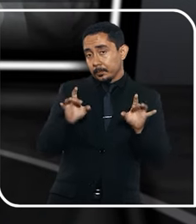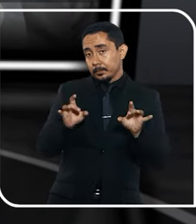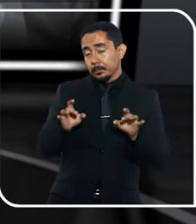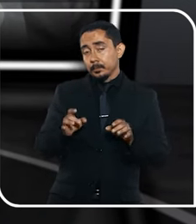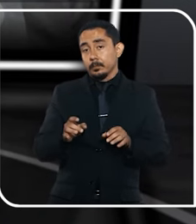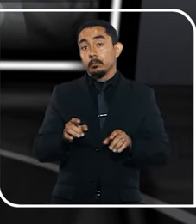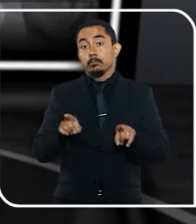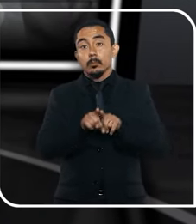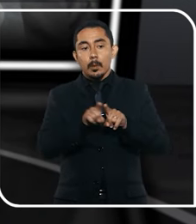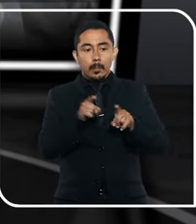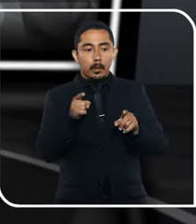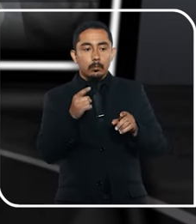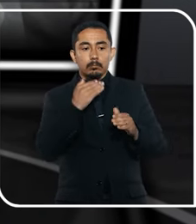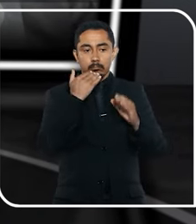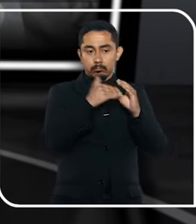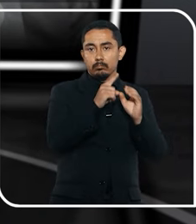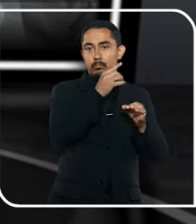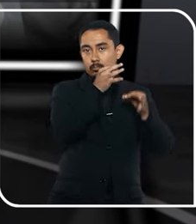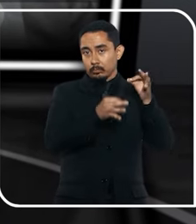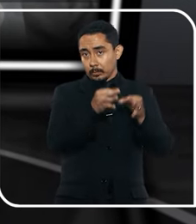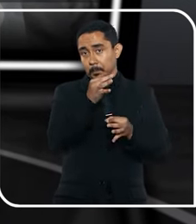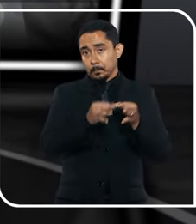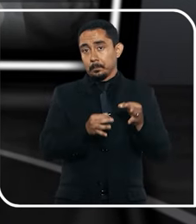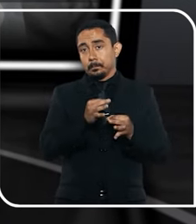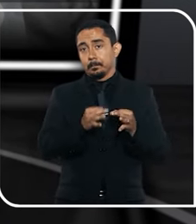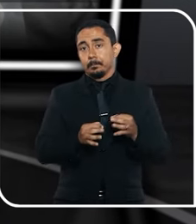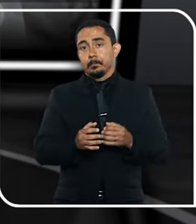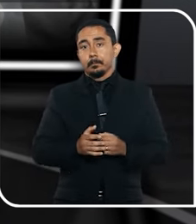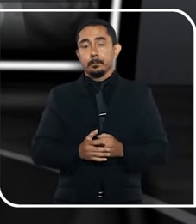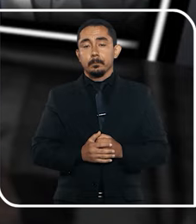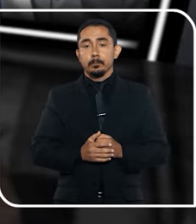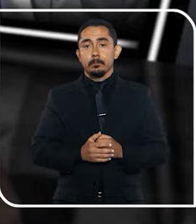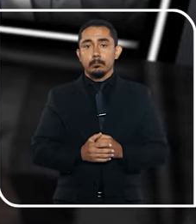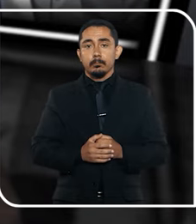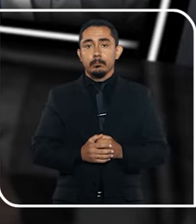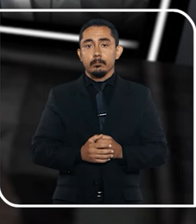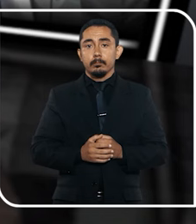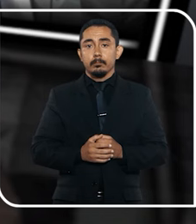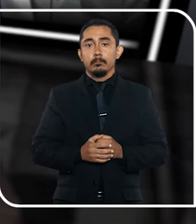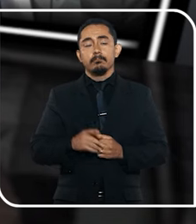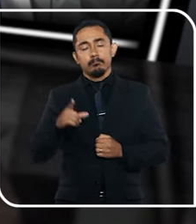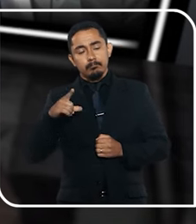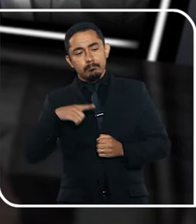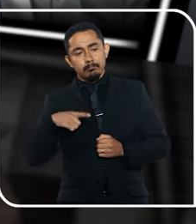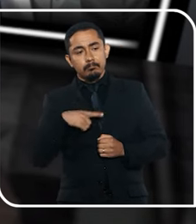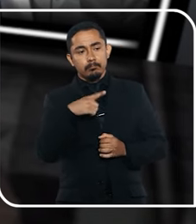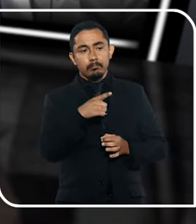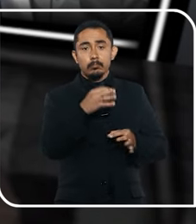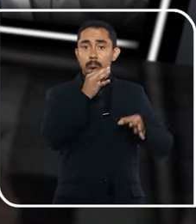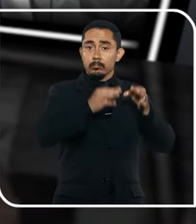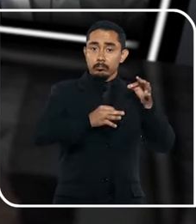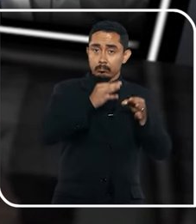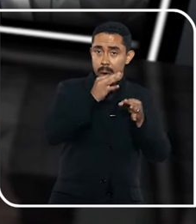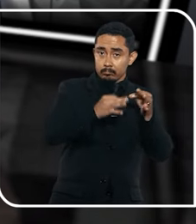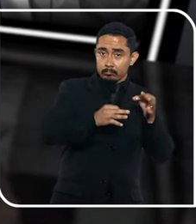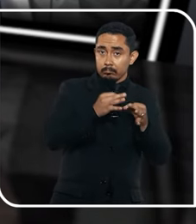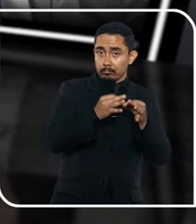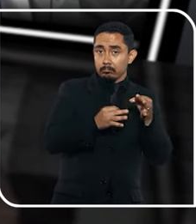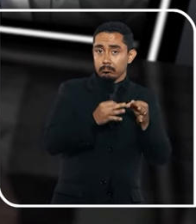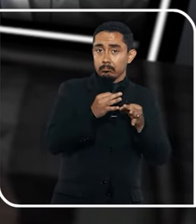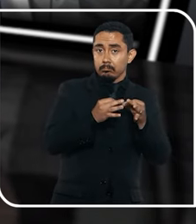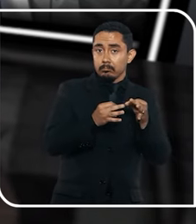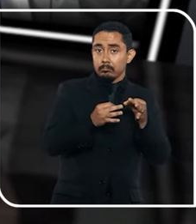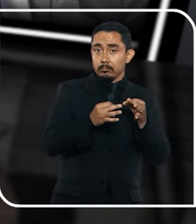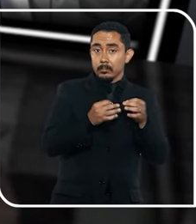especial e aí colocou em julgamento, né? E aí houve o julgamento, foi